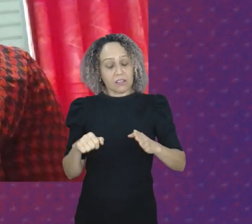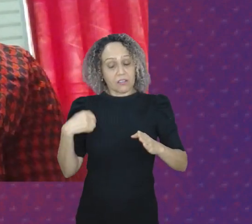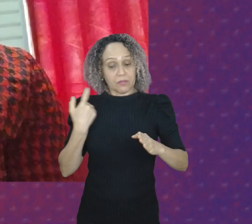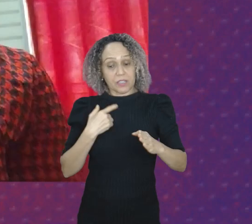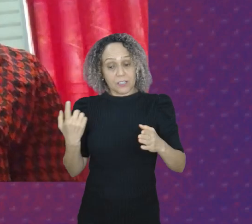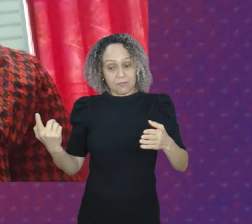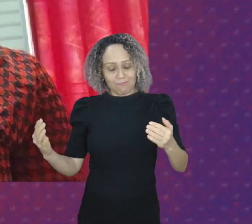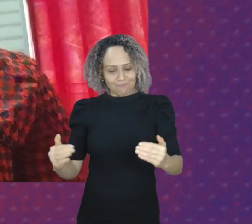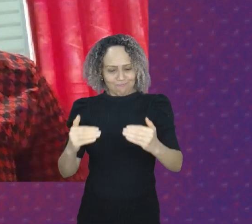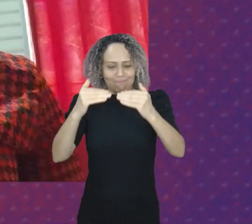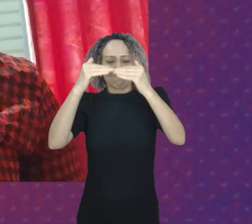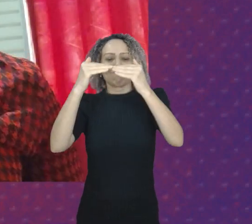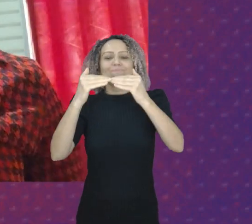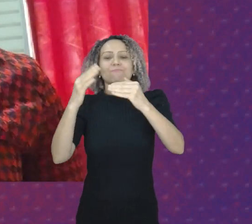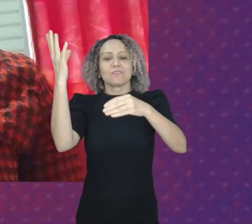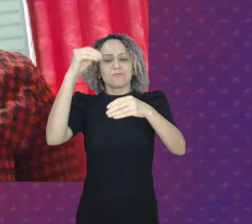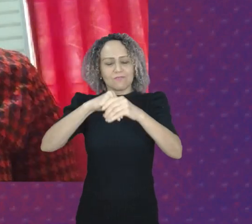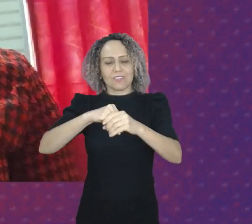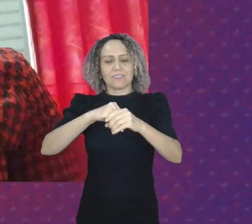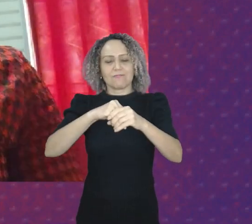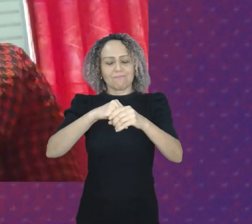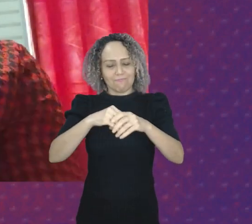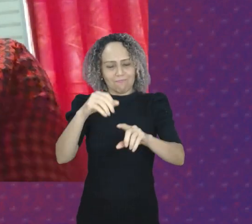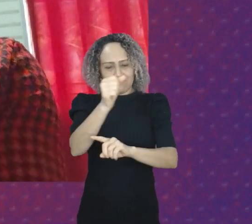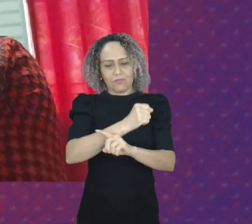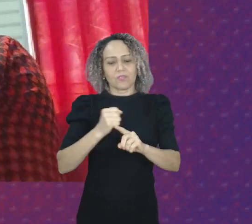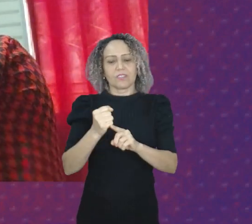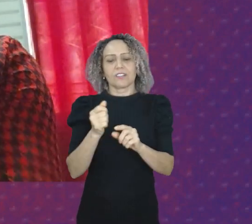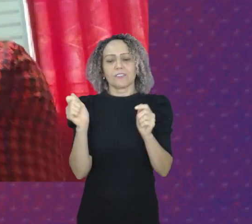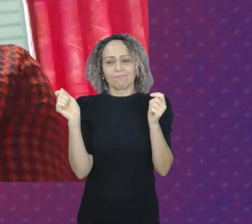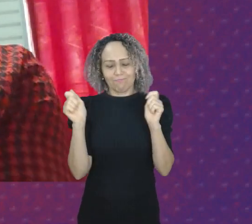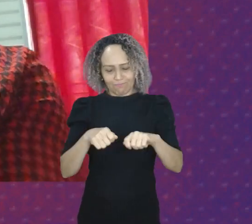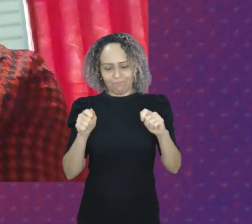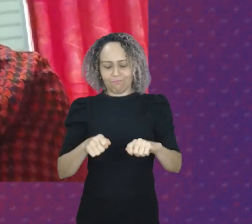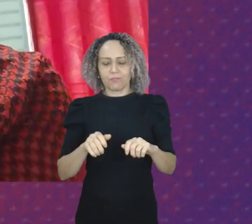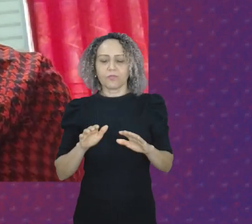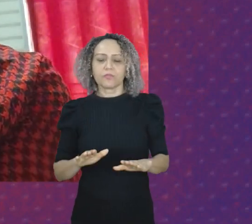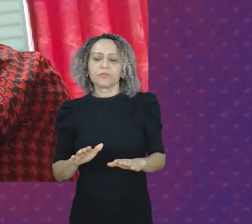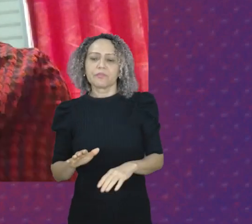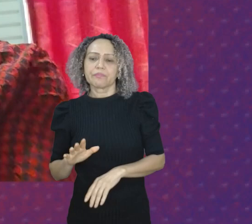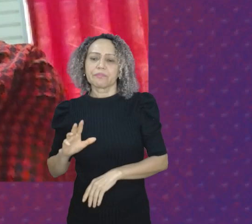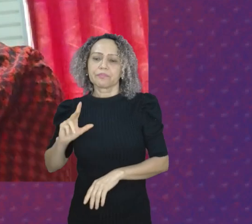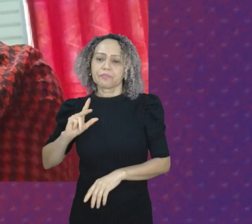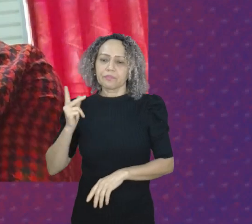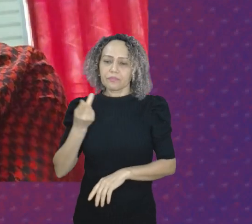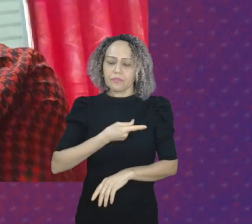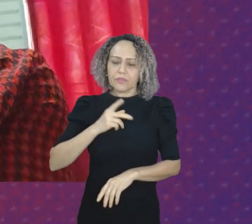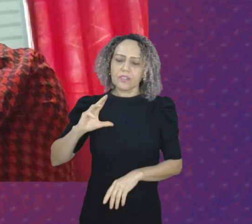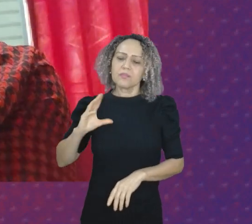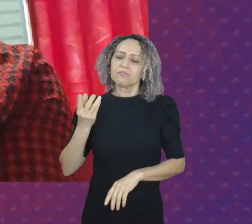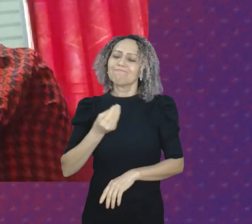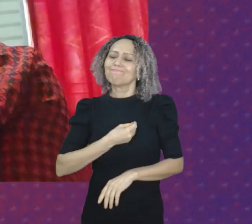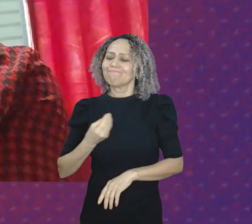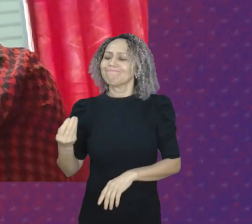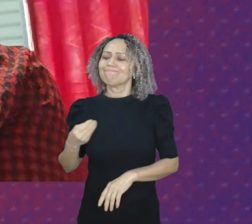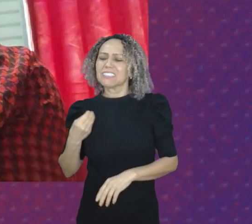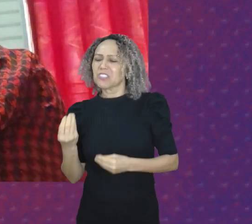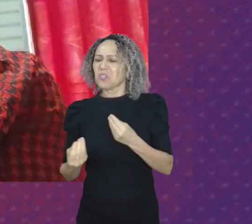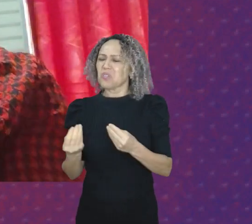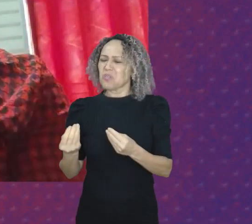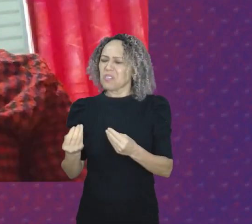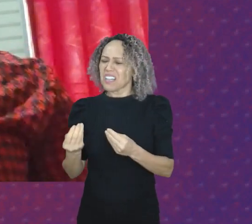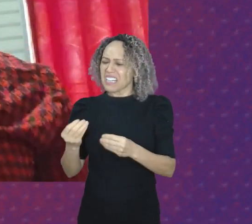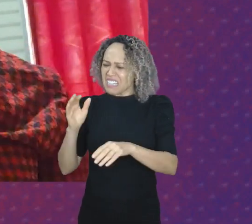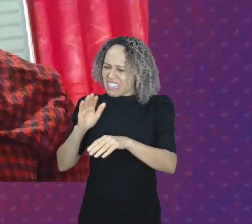transexuais é bem degradante, porque a gente vê que dentro de casa ela não foi